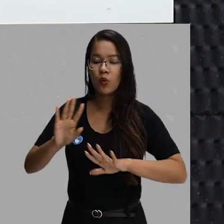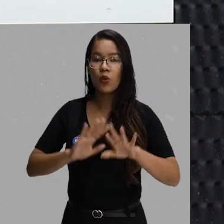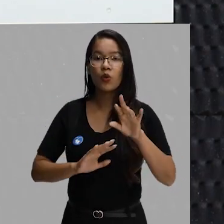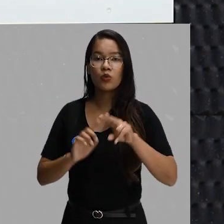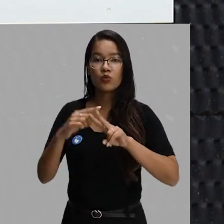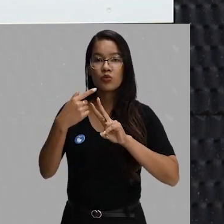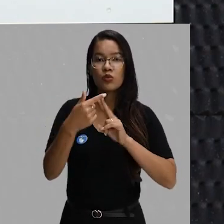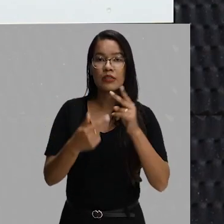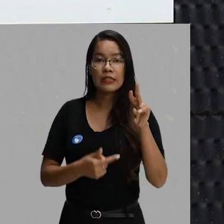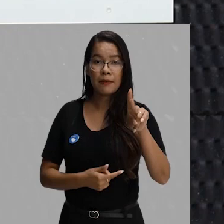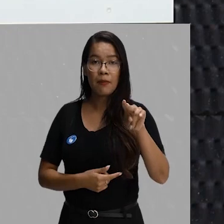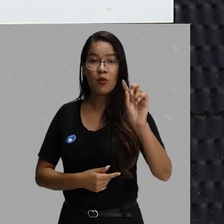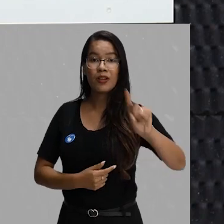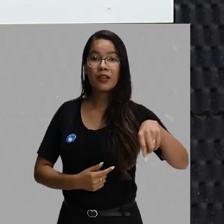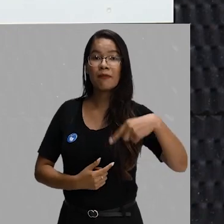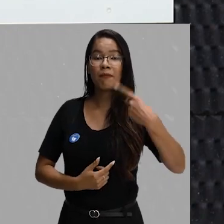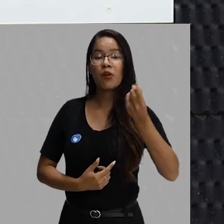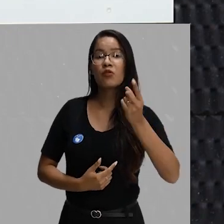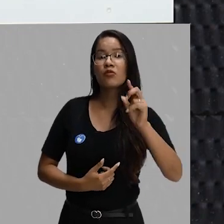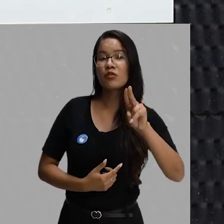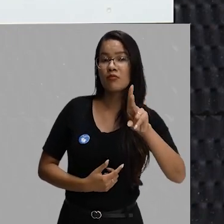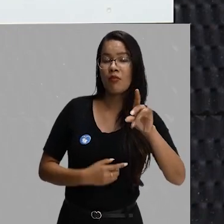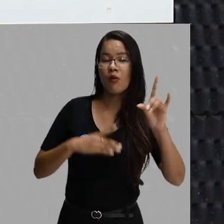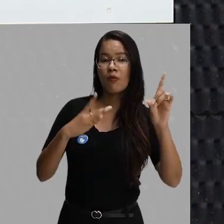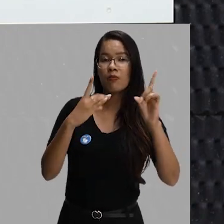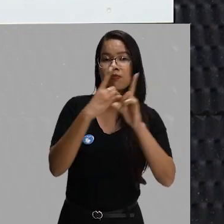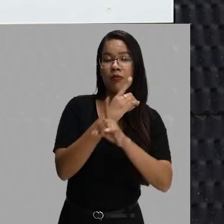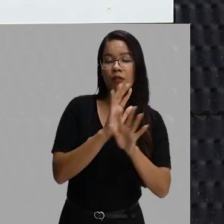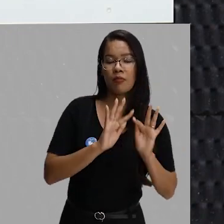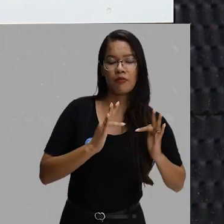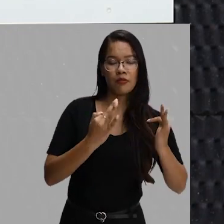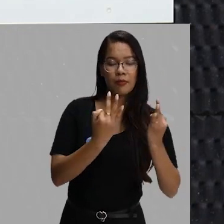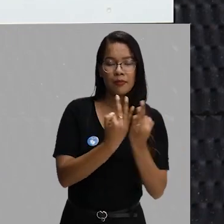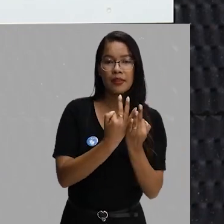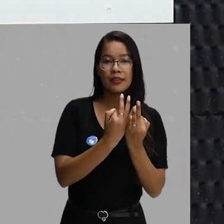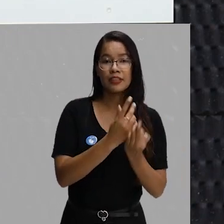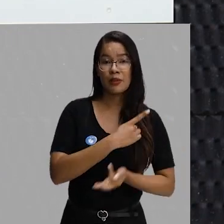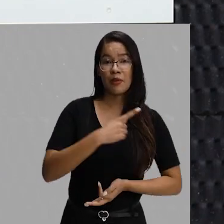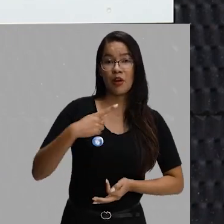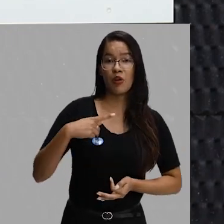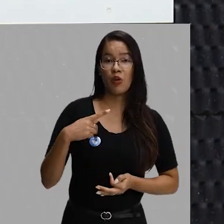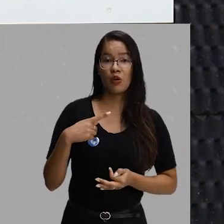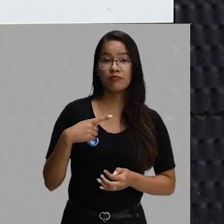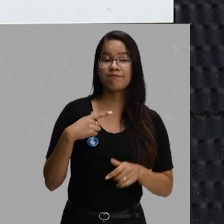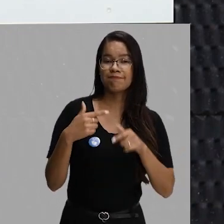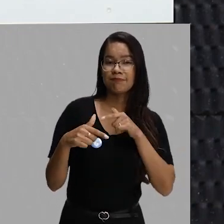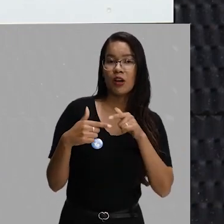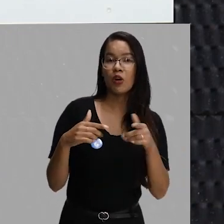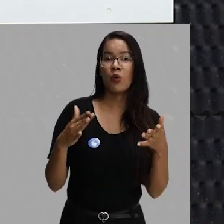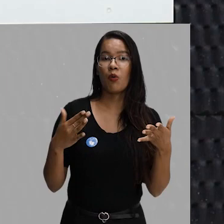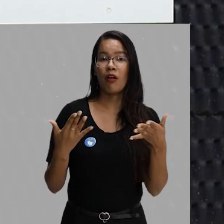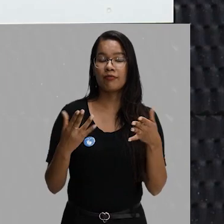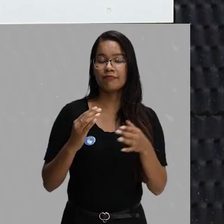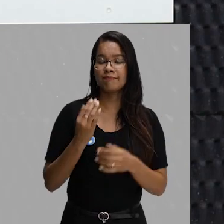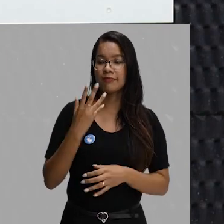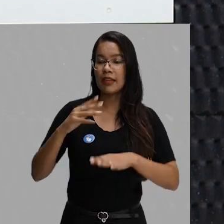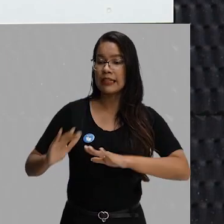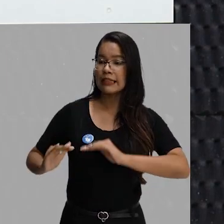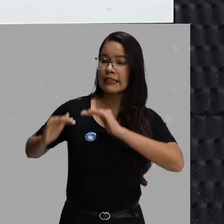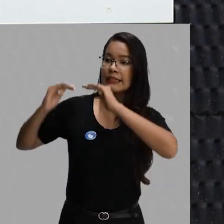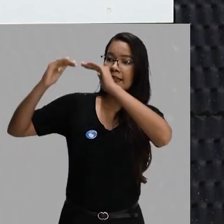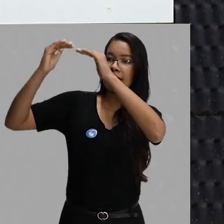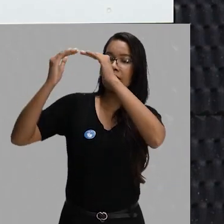encontrados por uma família de pastores, agricultores. Quando eles cresceram, eles voltaram para a aldeia